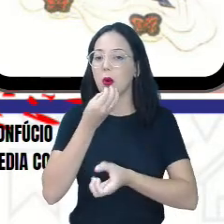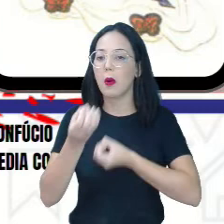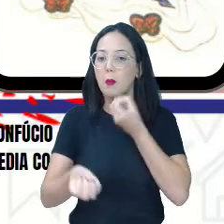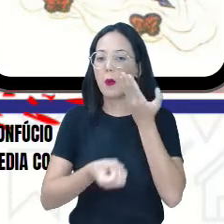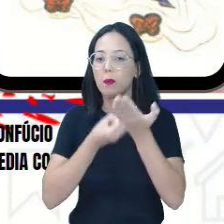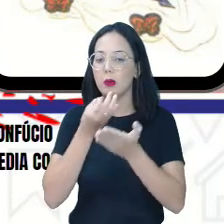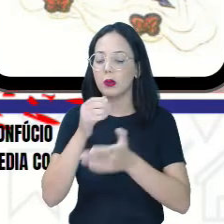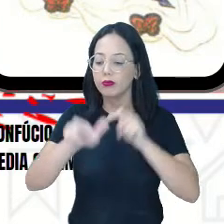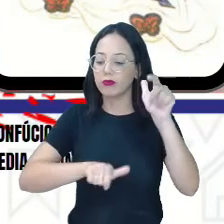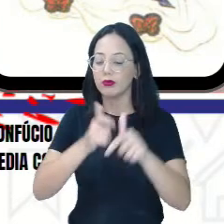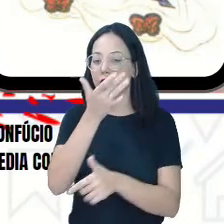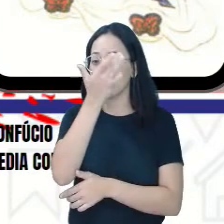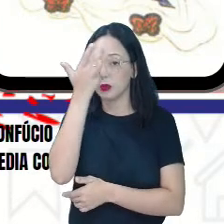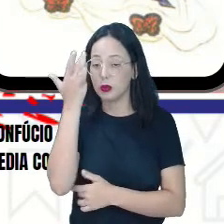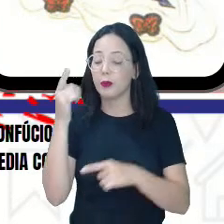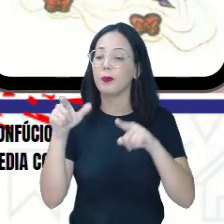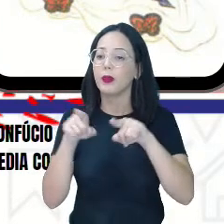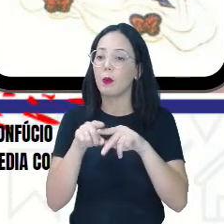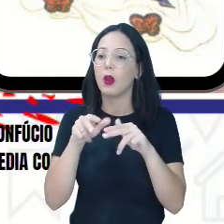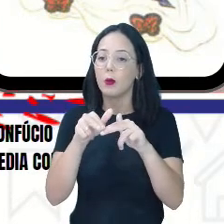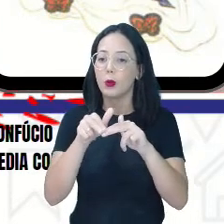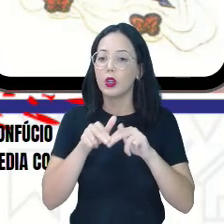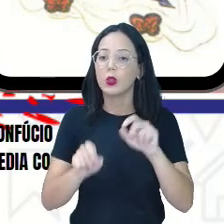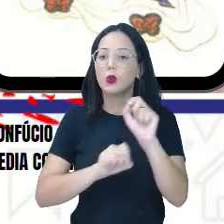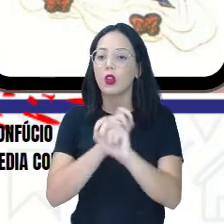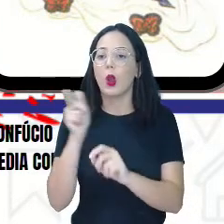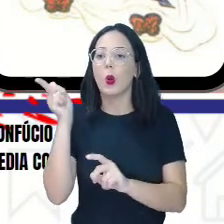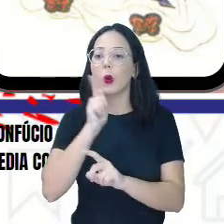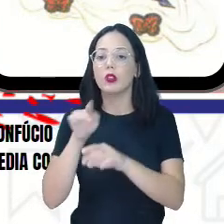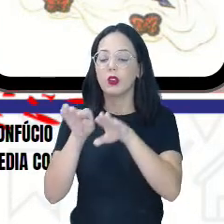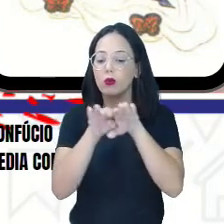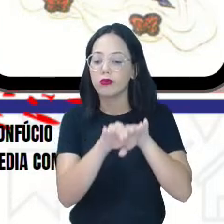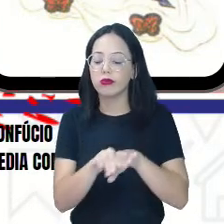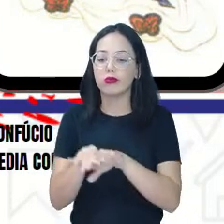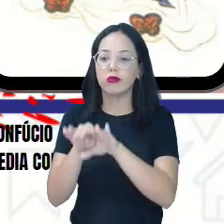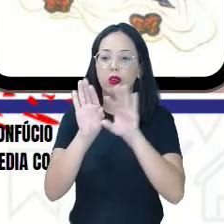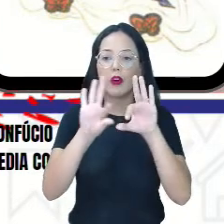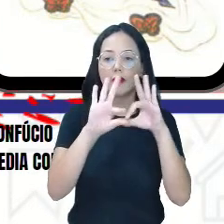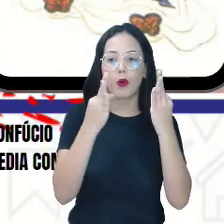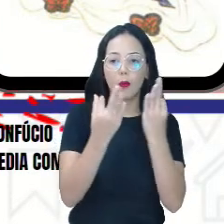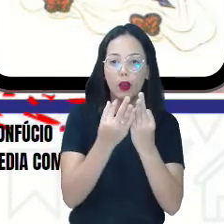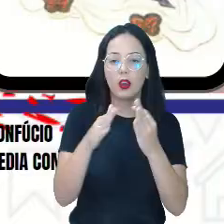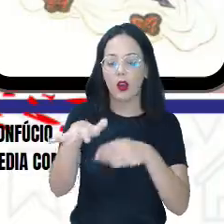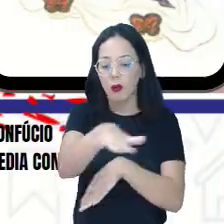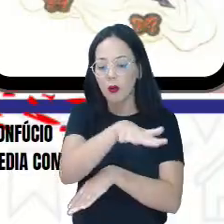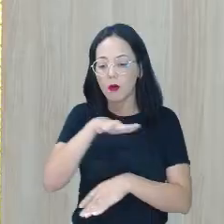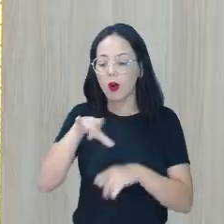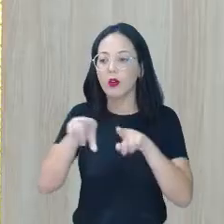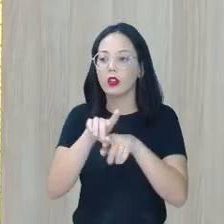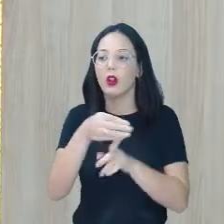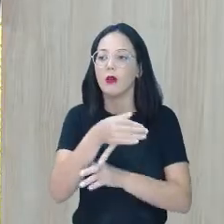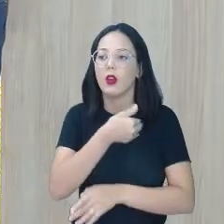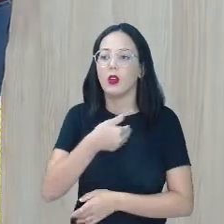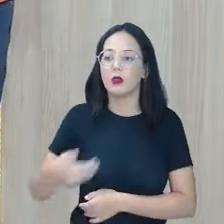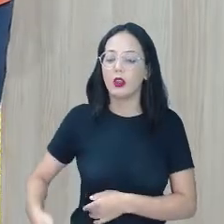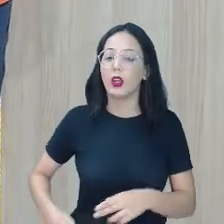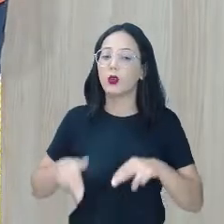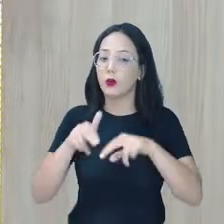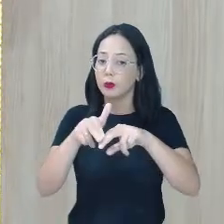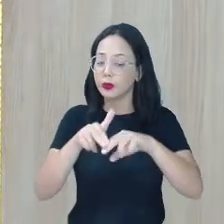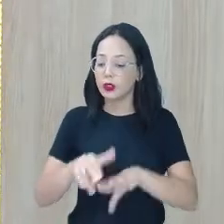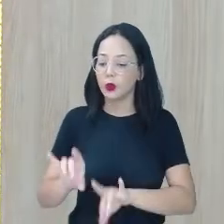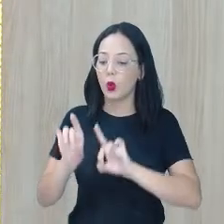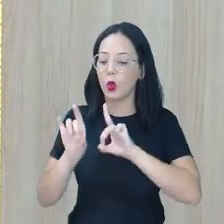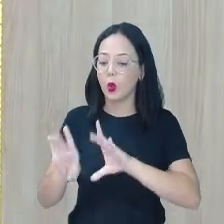pessoas, e com isso, né, se atingia o equilíbrio da família, da aldeia e do Estado. Então é uma doutrina, né, que